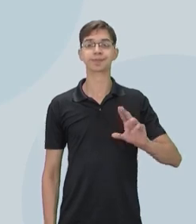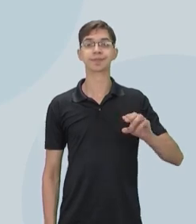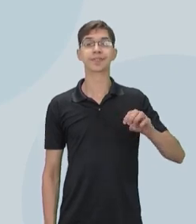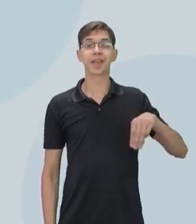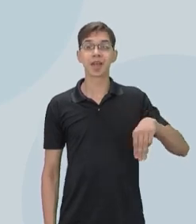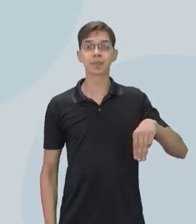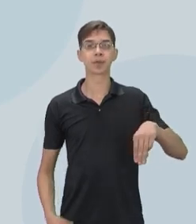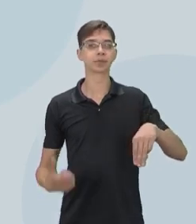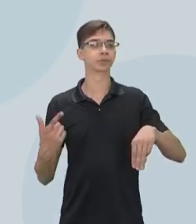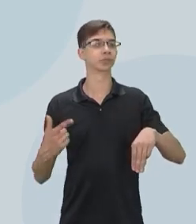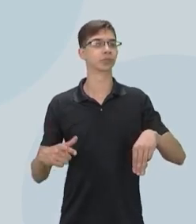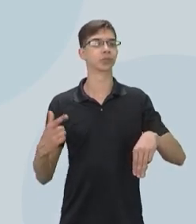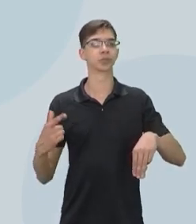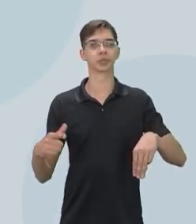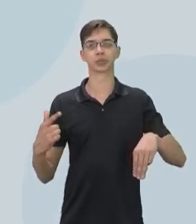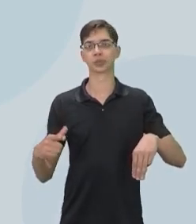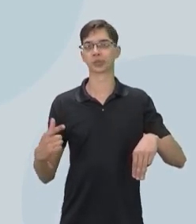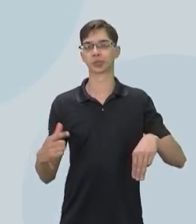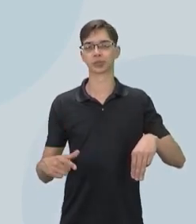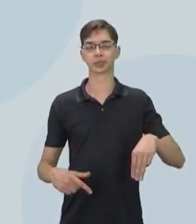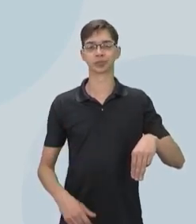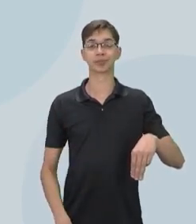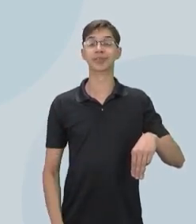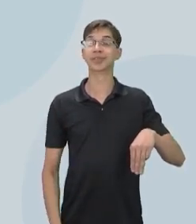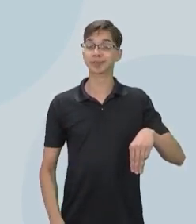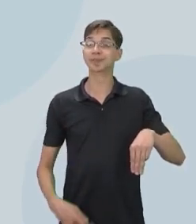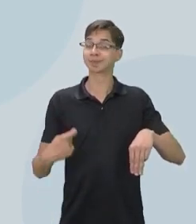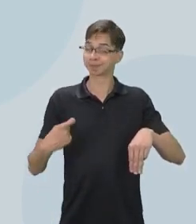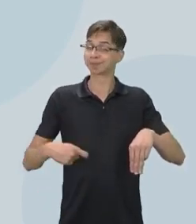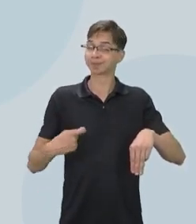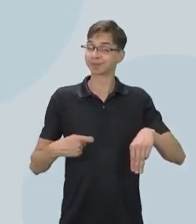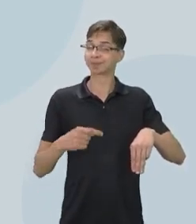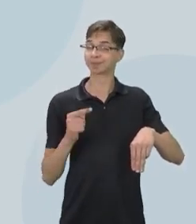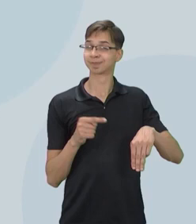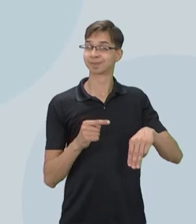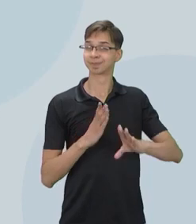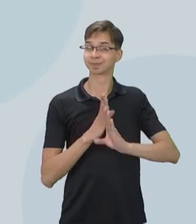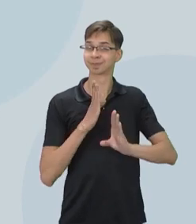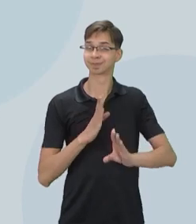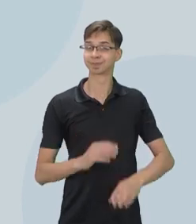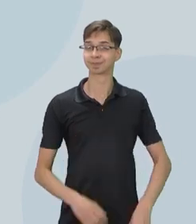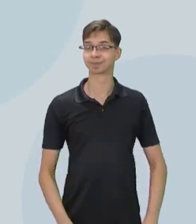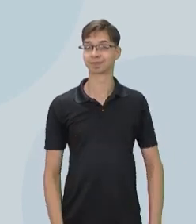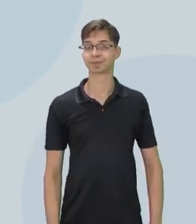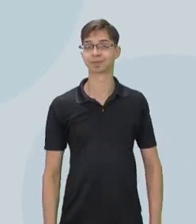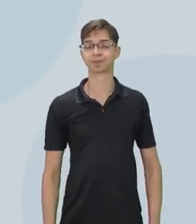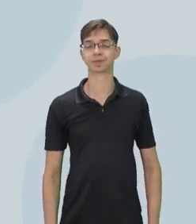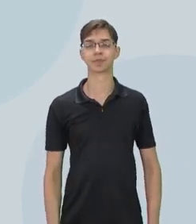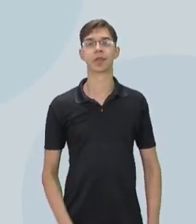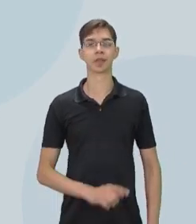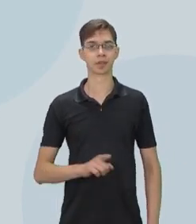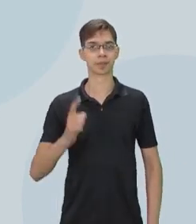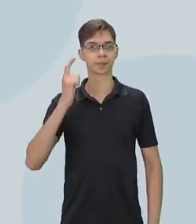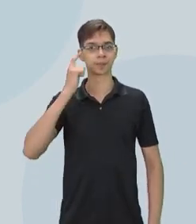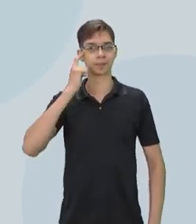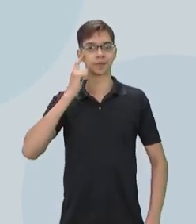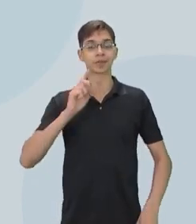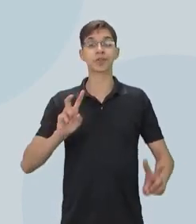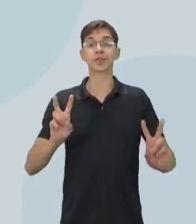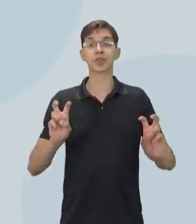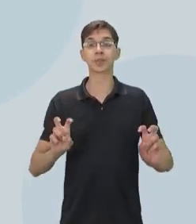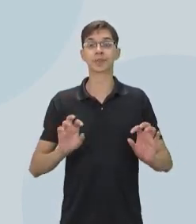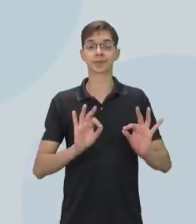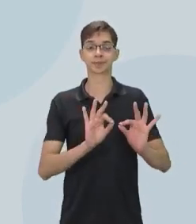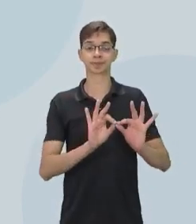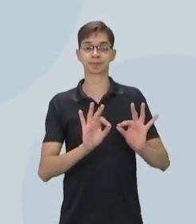tem. Nós não temos o M aqui a gente quer achar. Pensando aí nas relações métricas, né, do triângulo, que